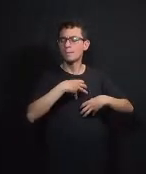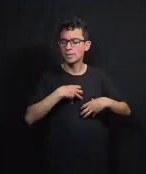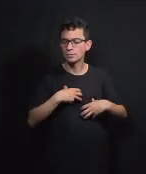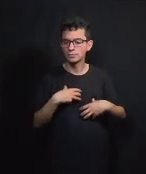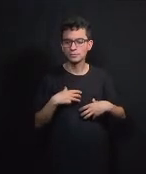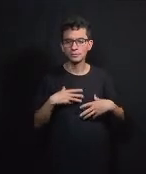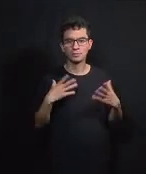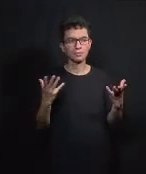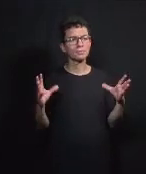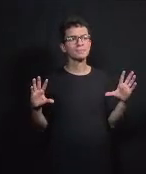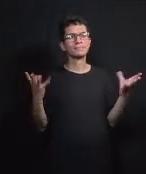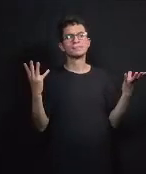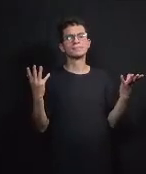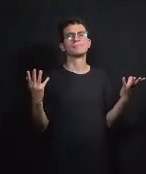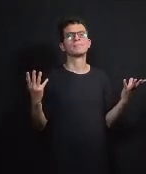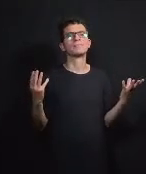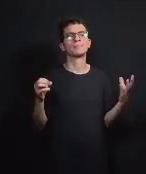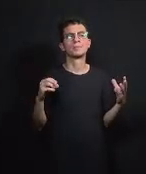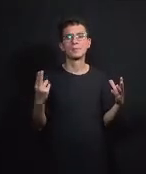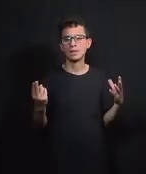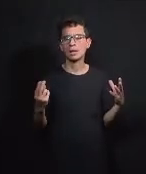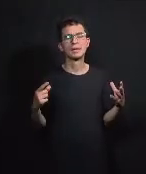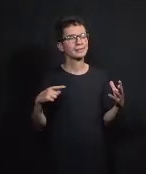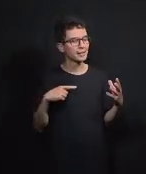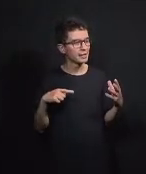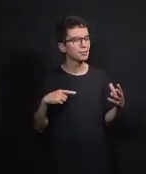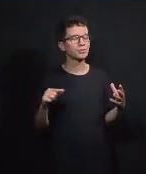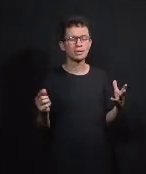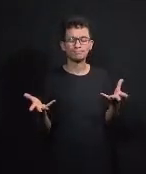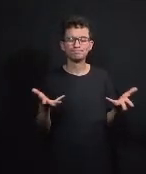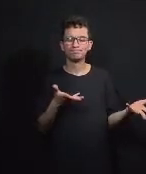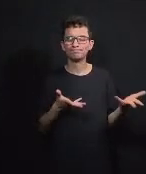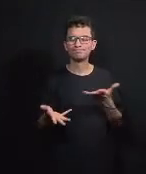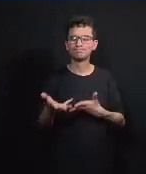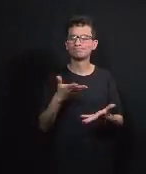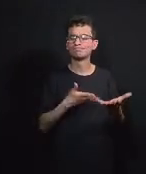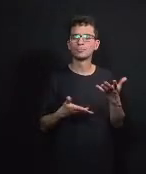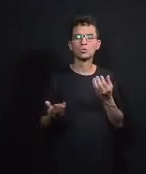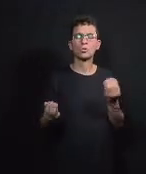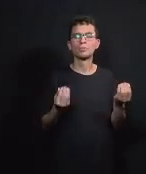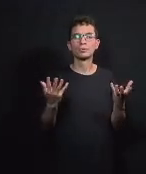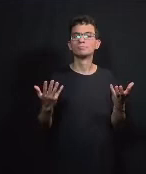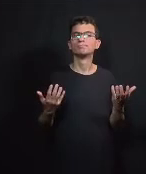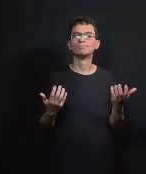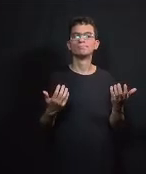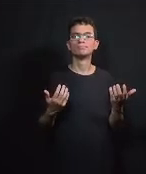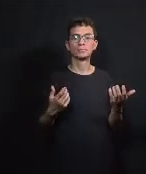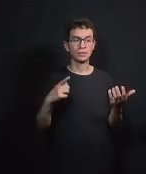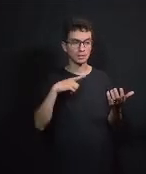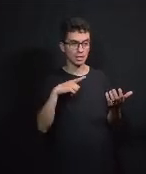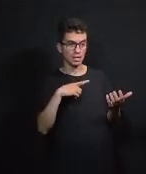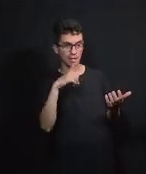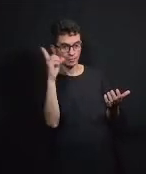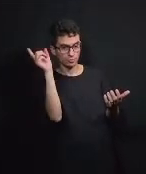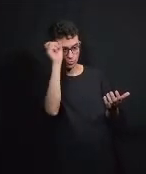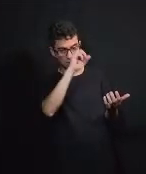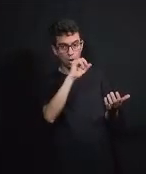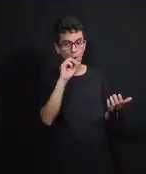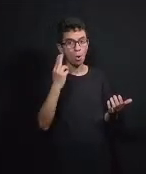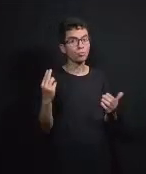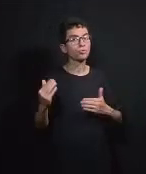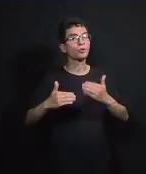espontâneo acontecendo ou há muita manipulação? Bom, e tanto dificulta o avanço,